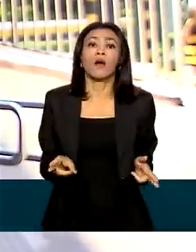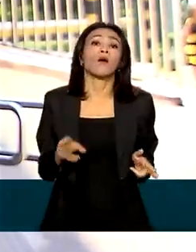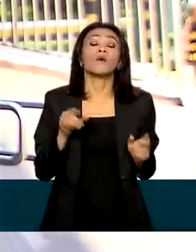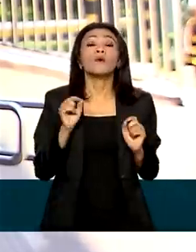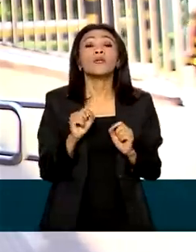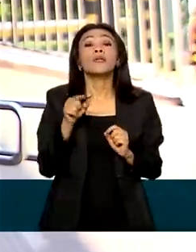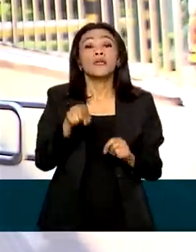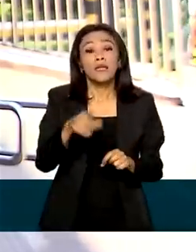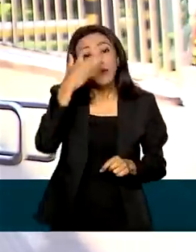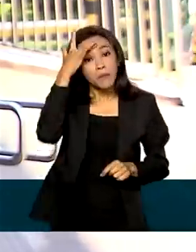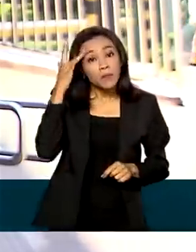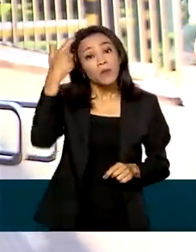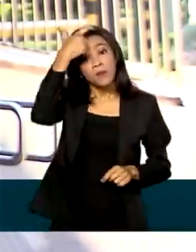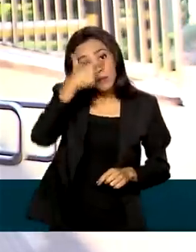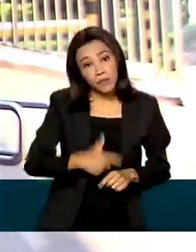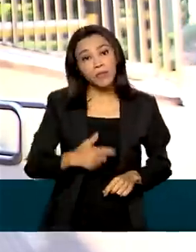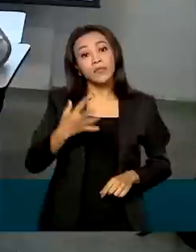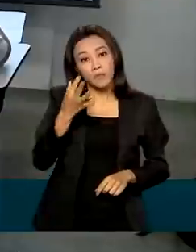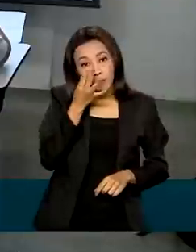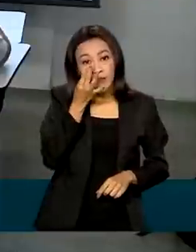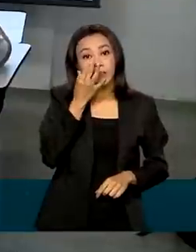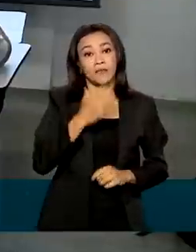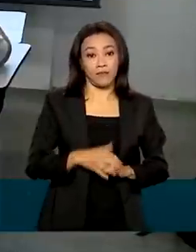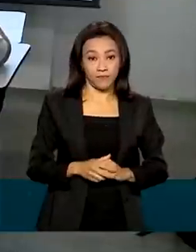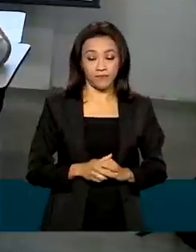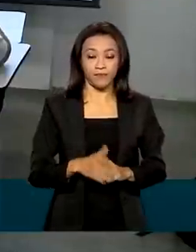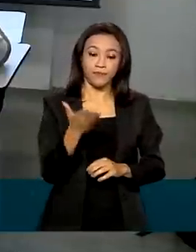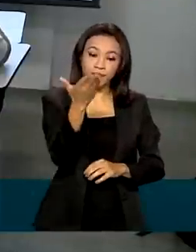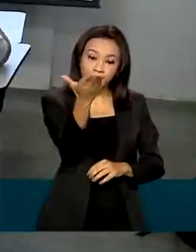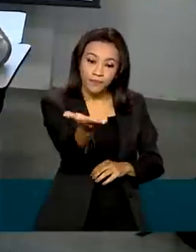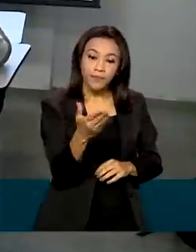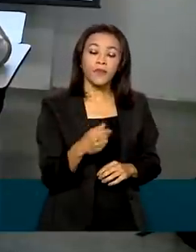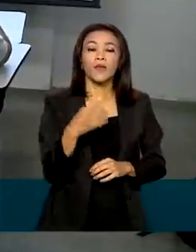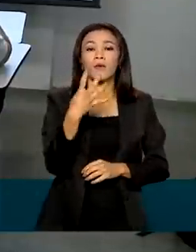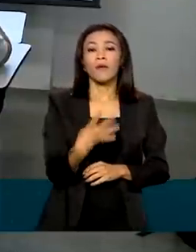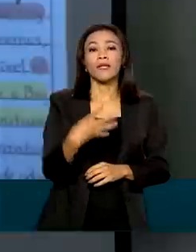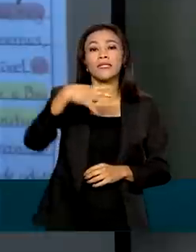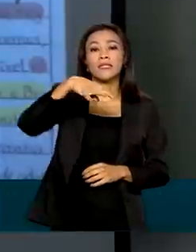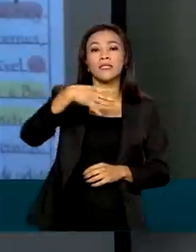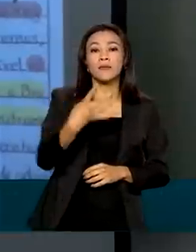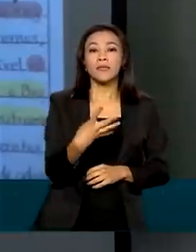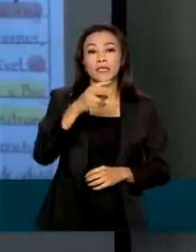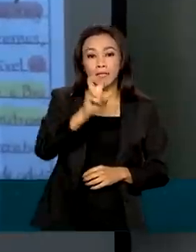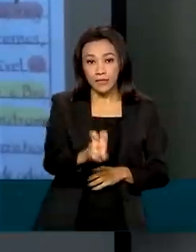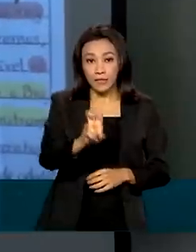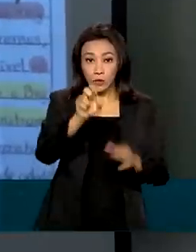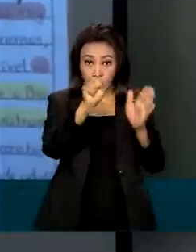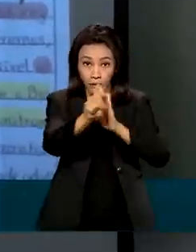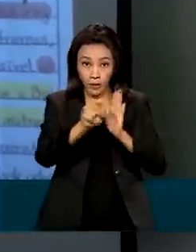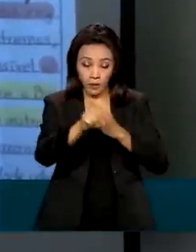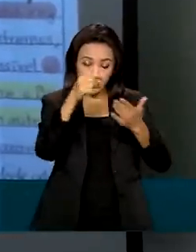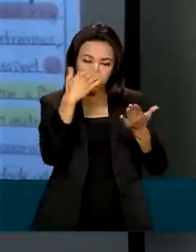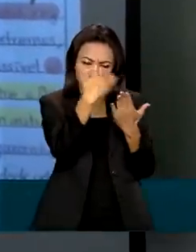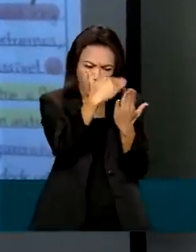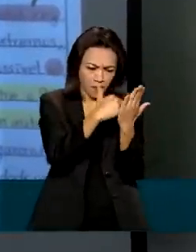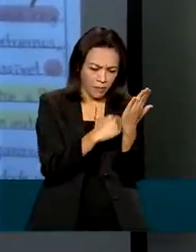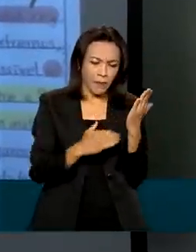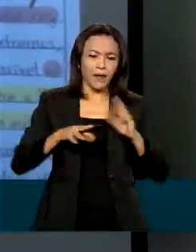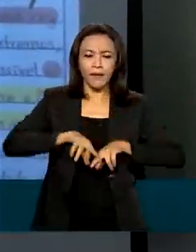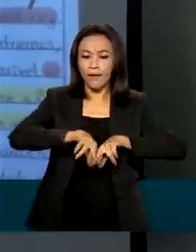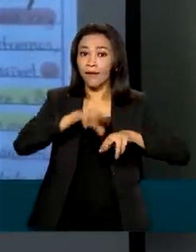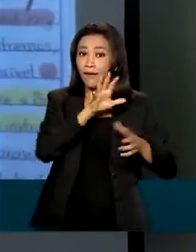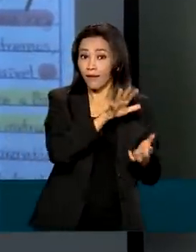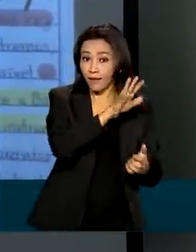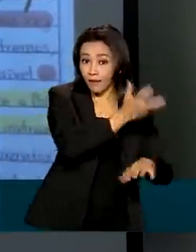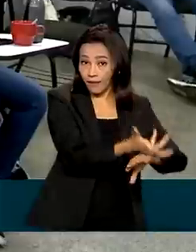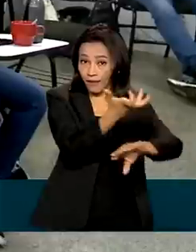o candidato deve estar presencial no total são 45 questões de múltipla escolha em cada área do